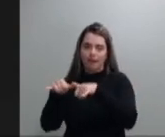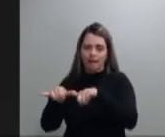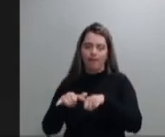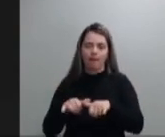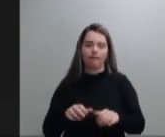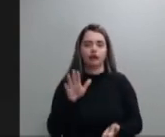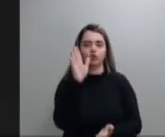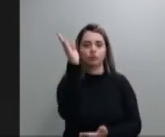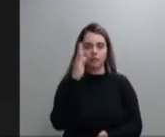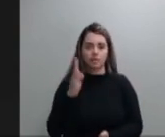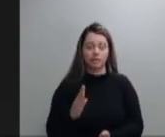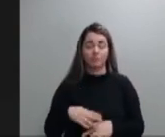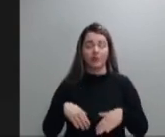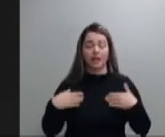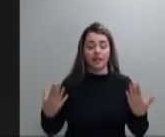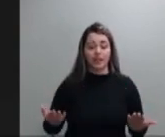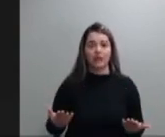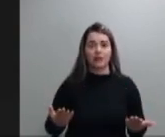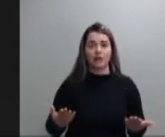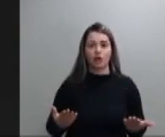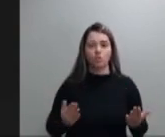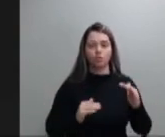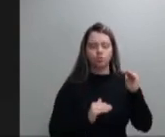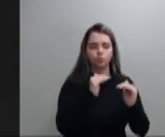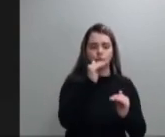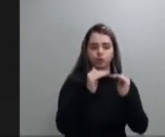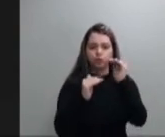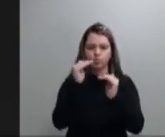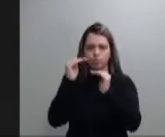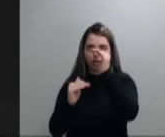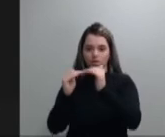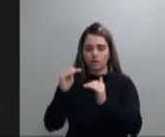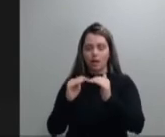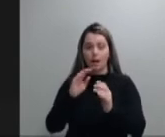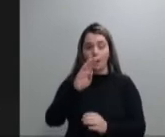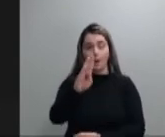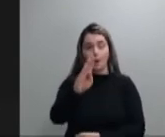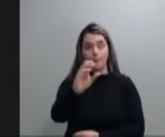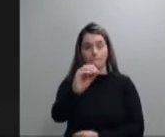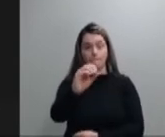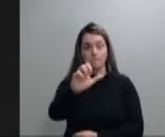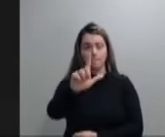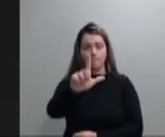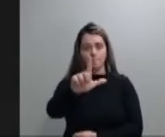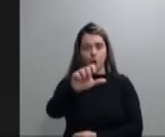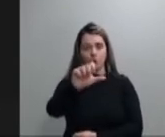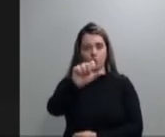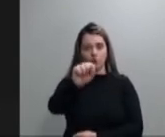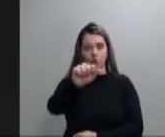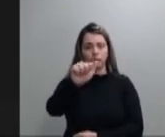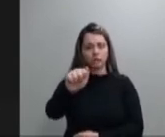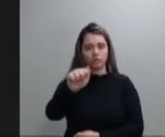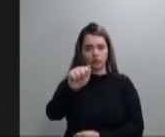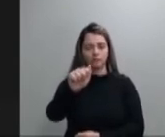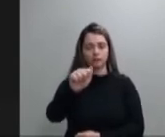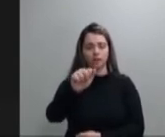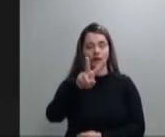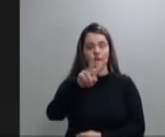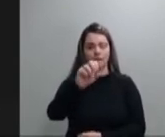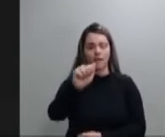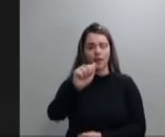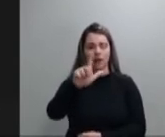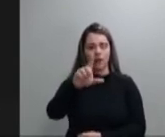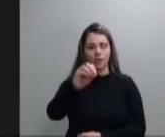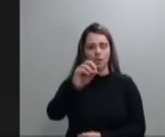na qual a controladora da S.A. White Martins passou a ter como empresa alvo a controladora de sua concorrente no mercado de gás